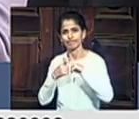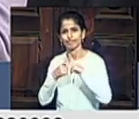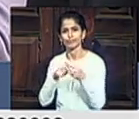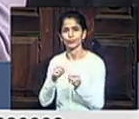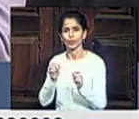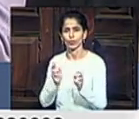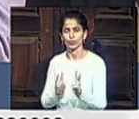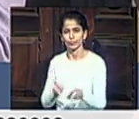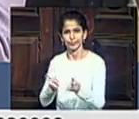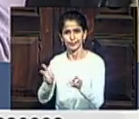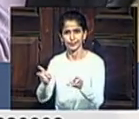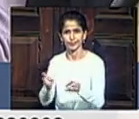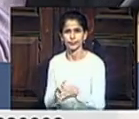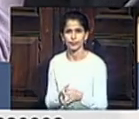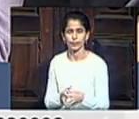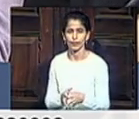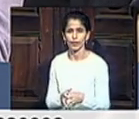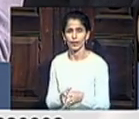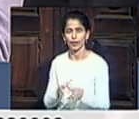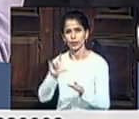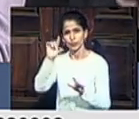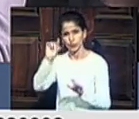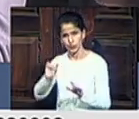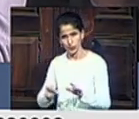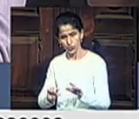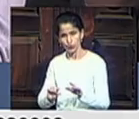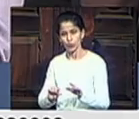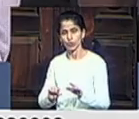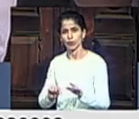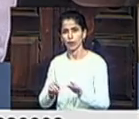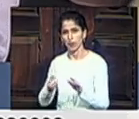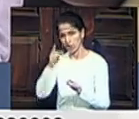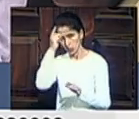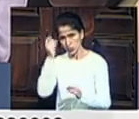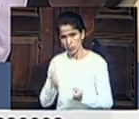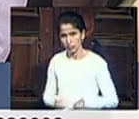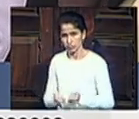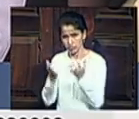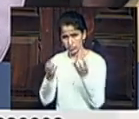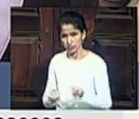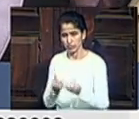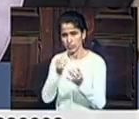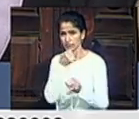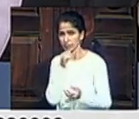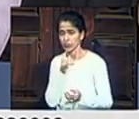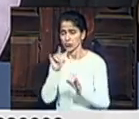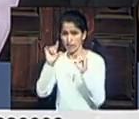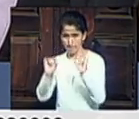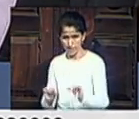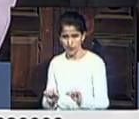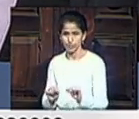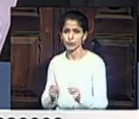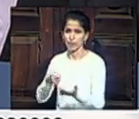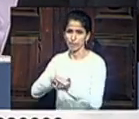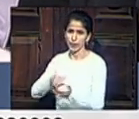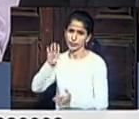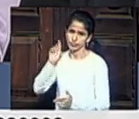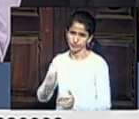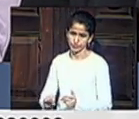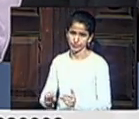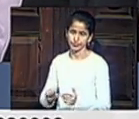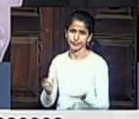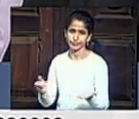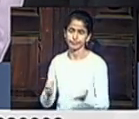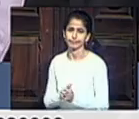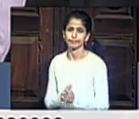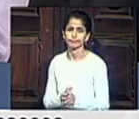manter menor aumento para a faixa mais baixa e maior aumento para a faixa mais alta. O que o deputado